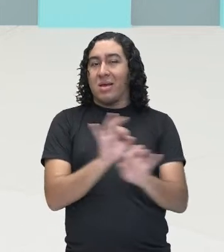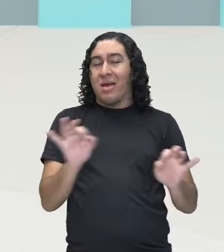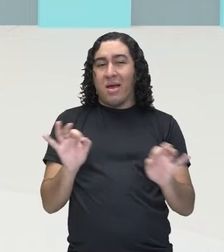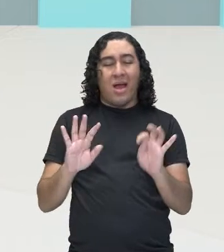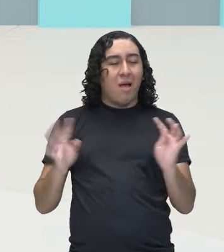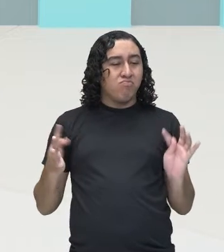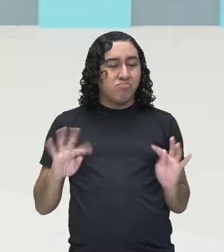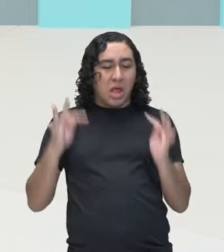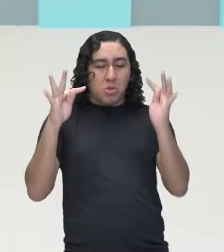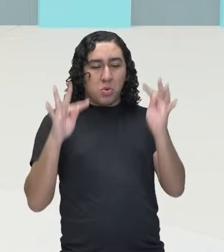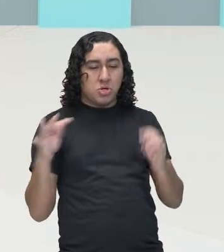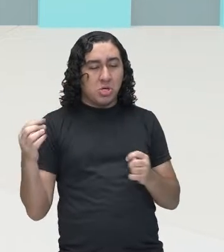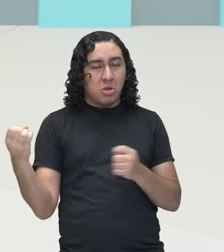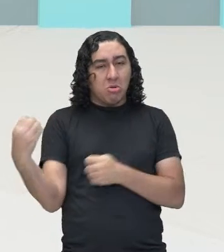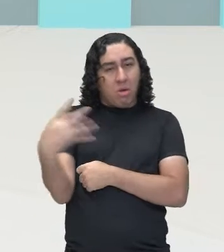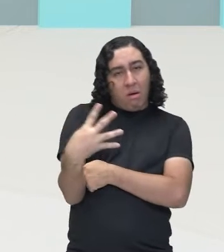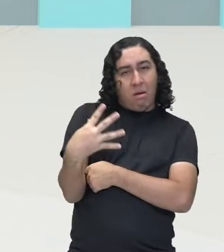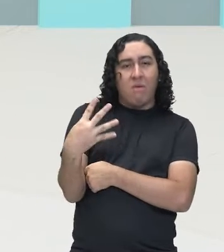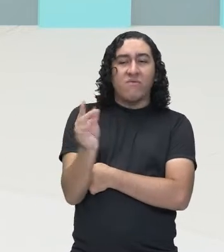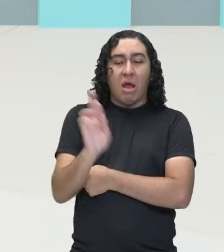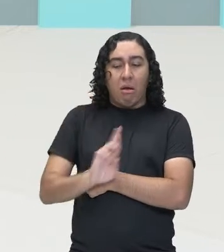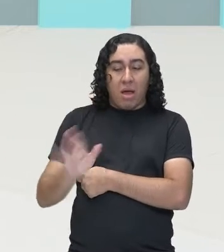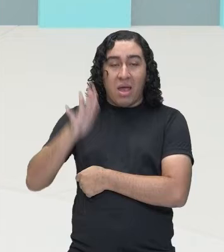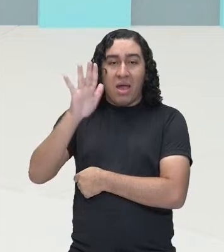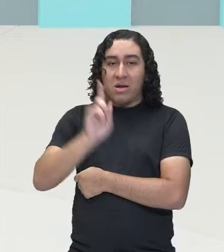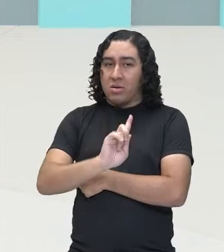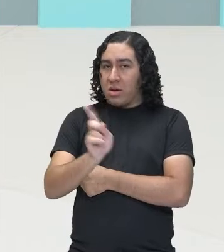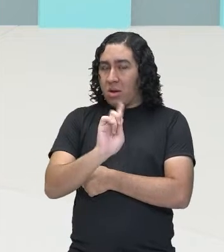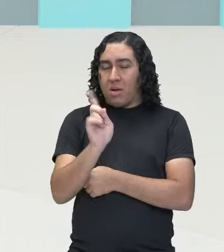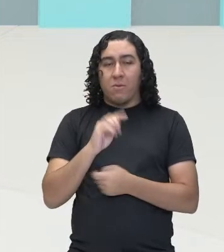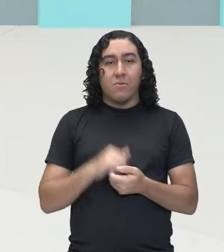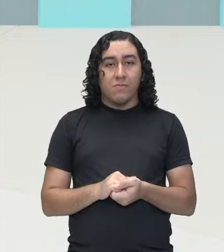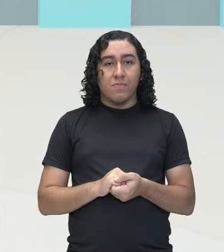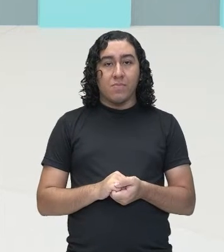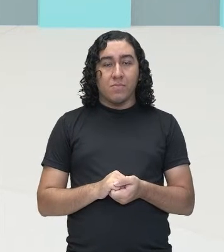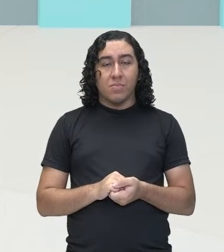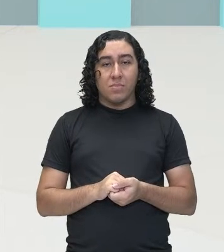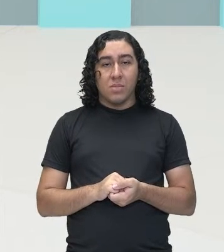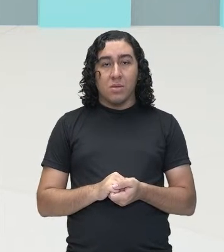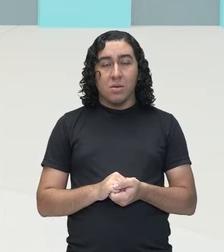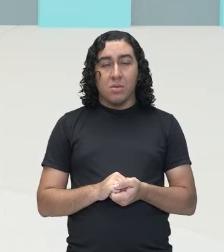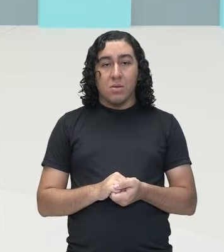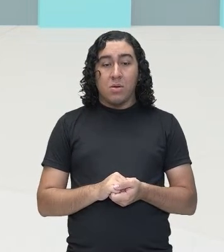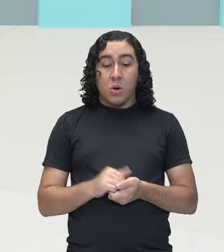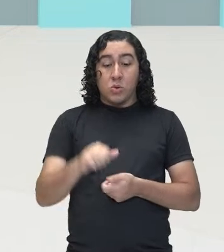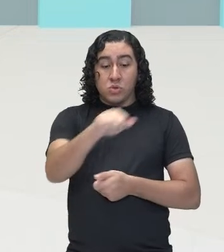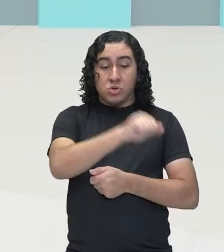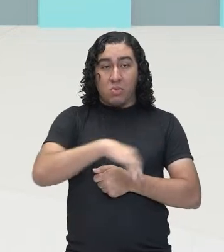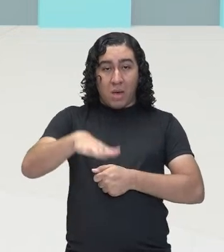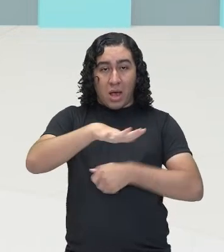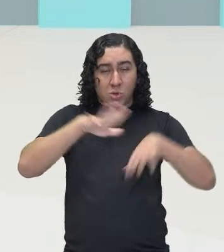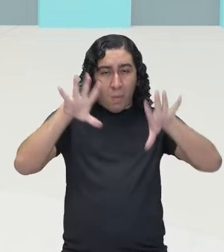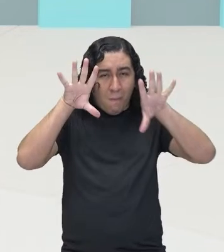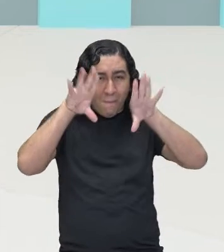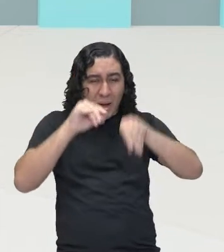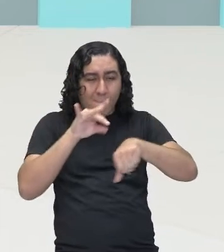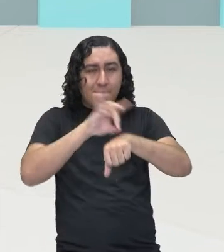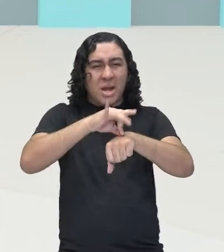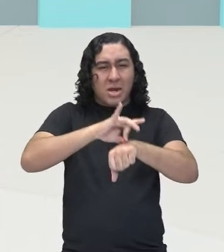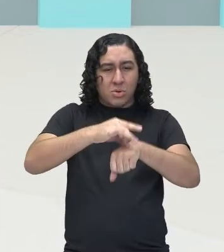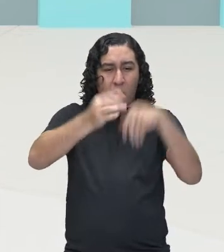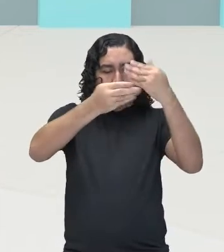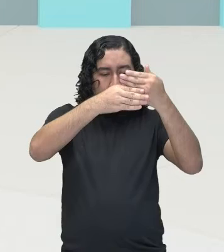rebuscada ou de última geração. O fundo negro, como vocês podem observar, e a ausência de